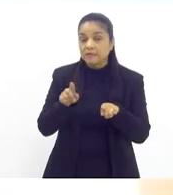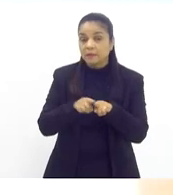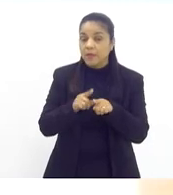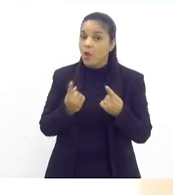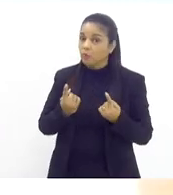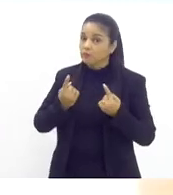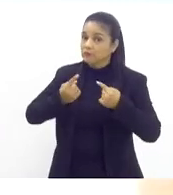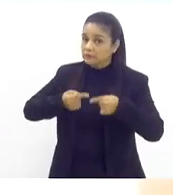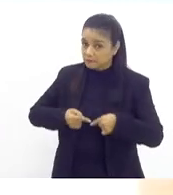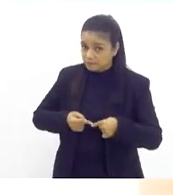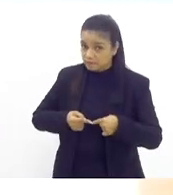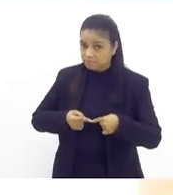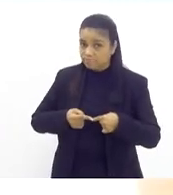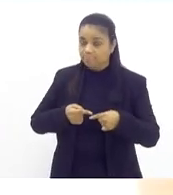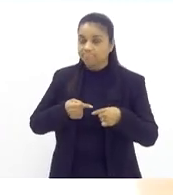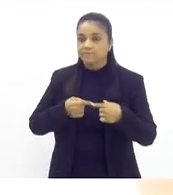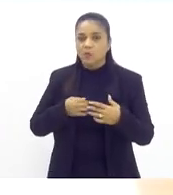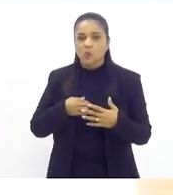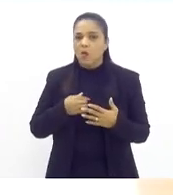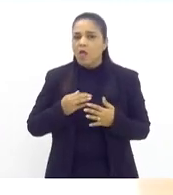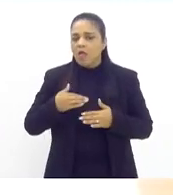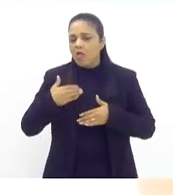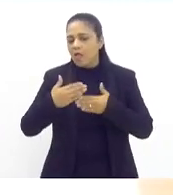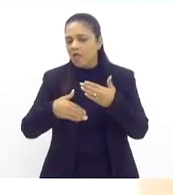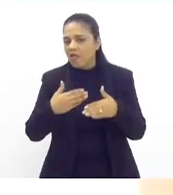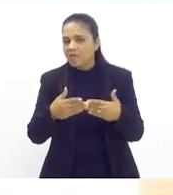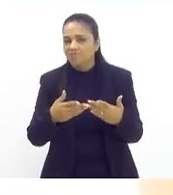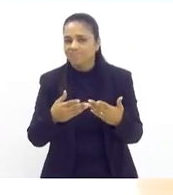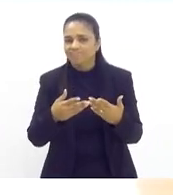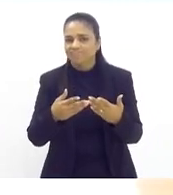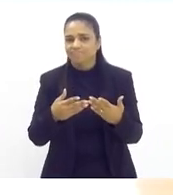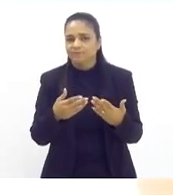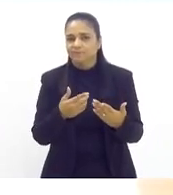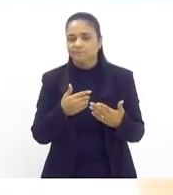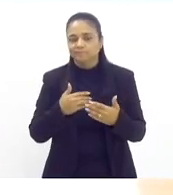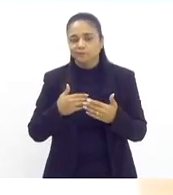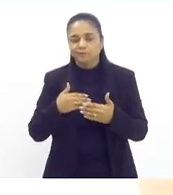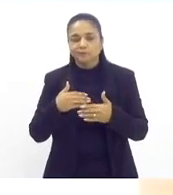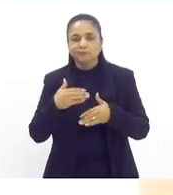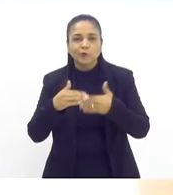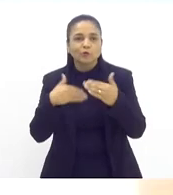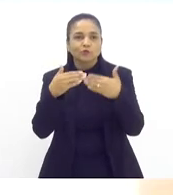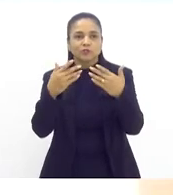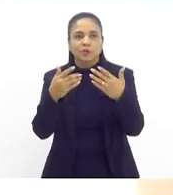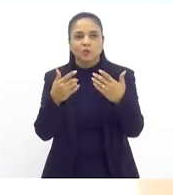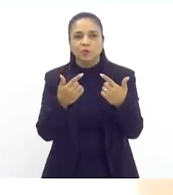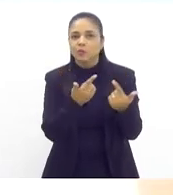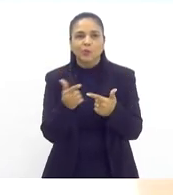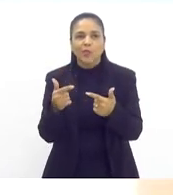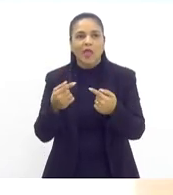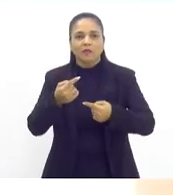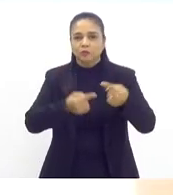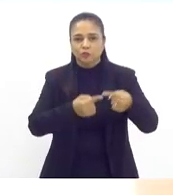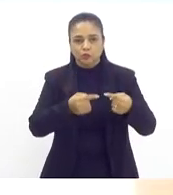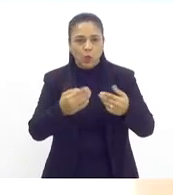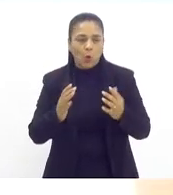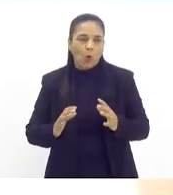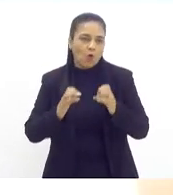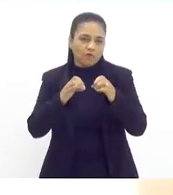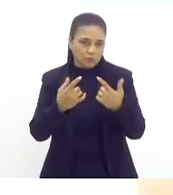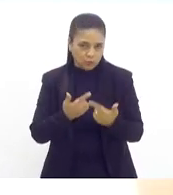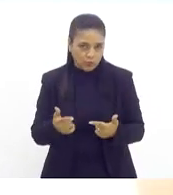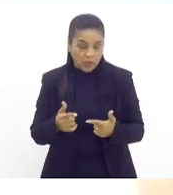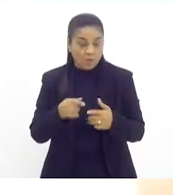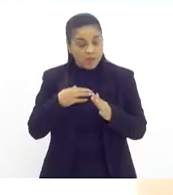de um processo de construção sem conflito, né? E é mais uma razão do acerto dessa